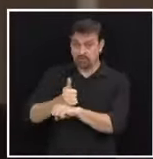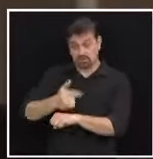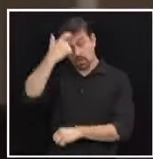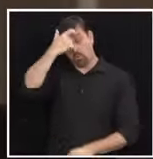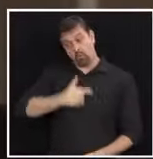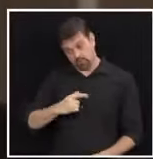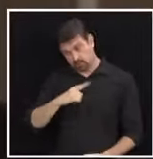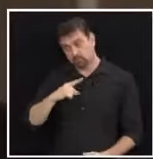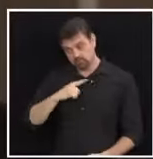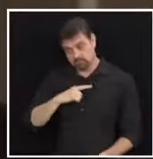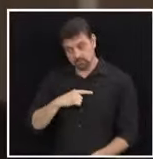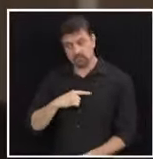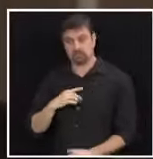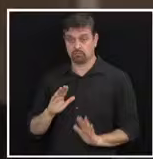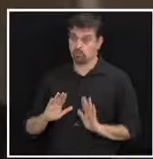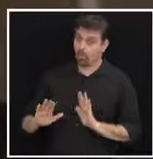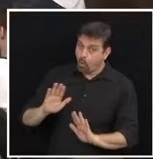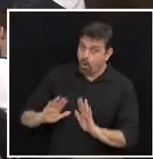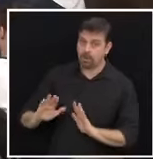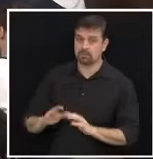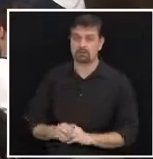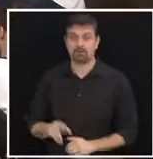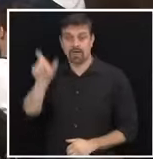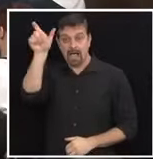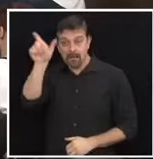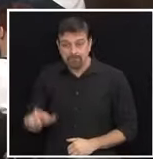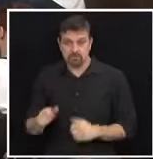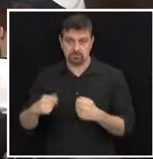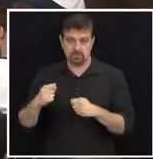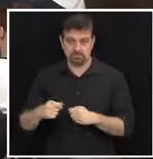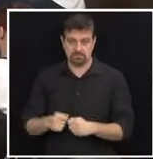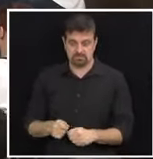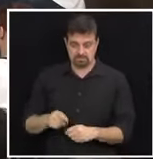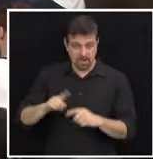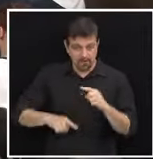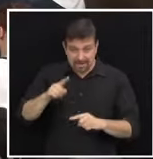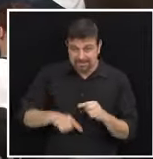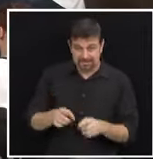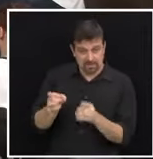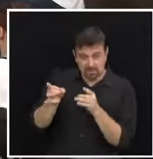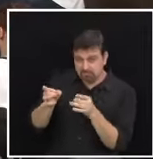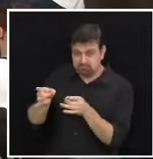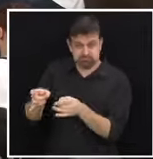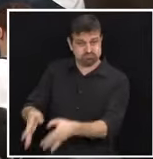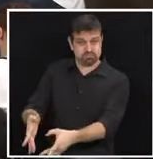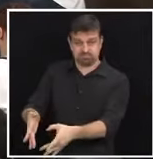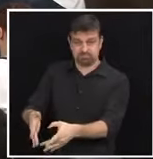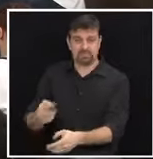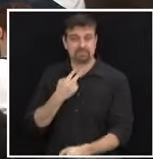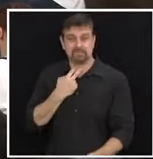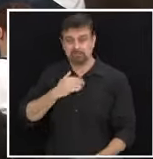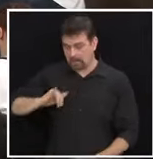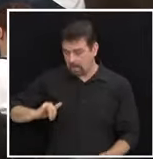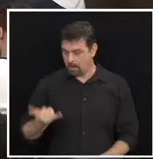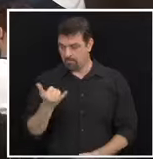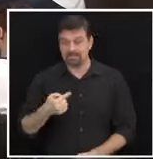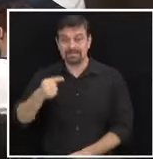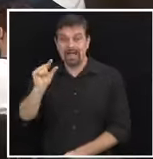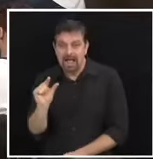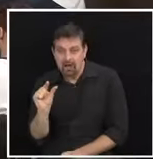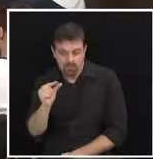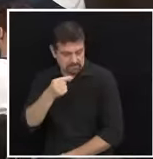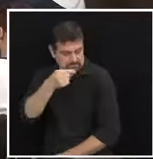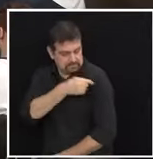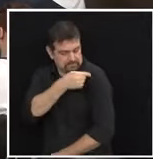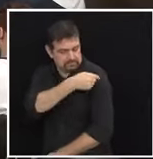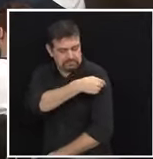eu tenho isso. Então, o que ele tem que fazer? Ele tem que descartar a sobra da tinta, a agulha que ele fez. Ele